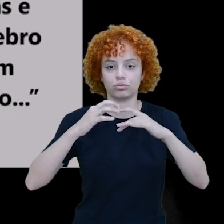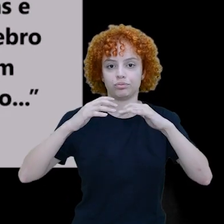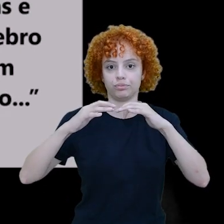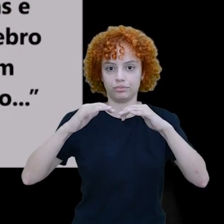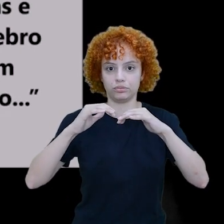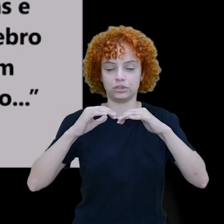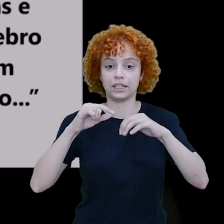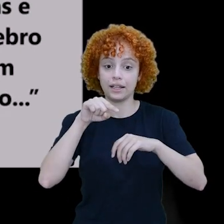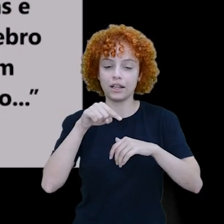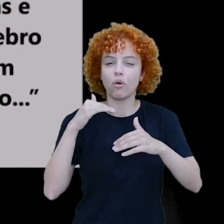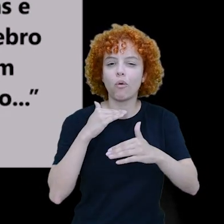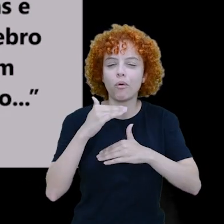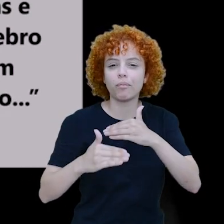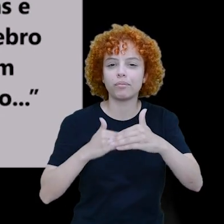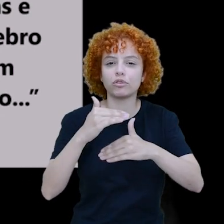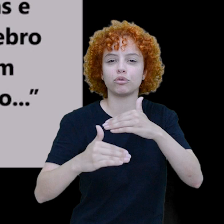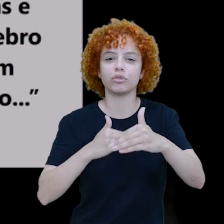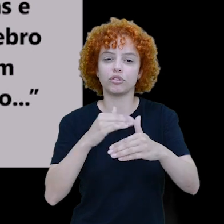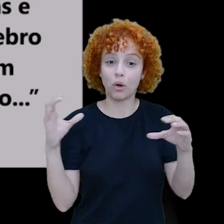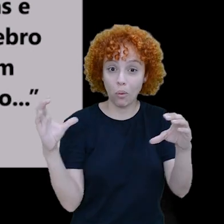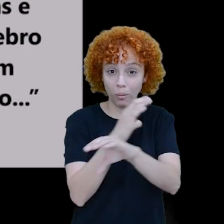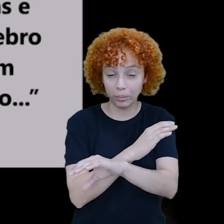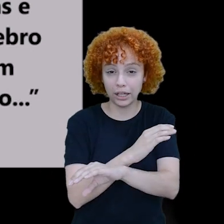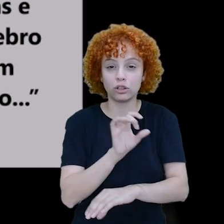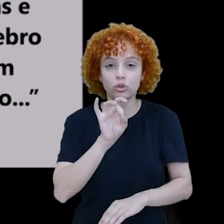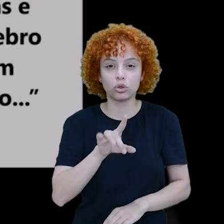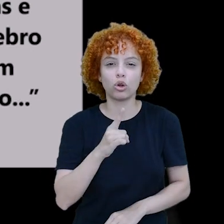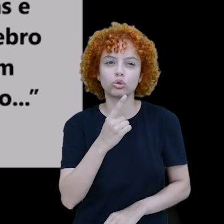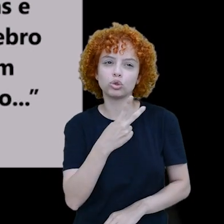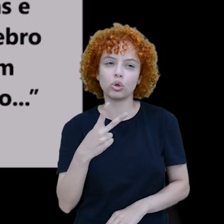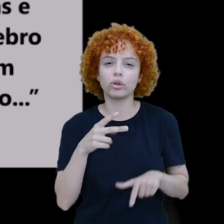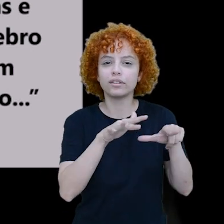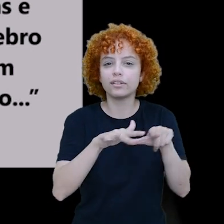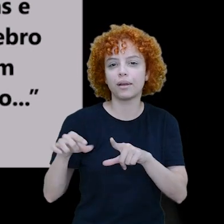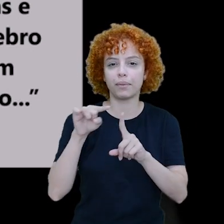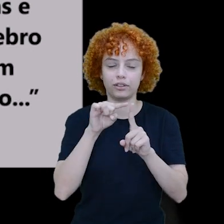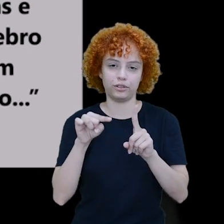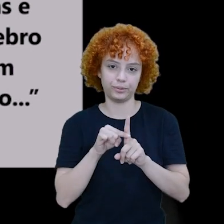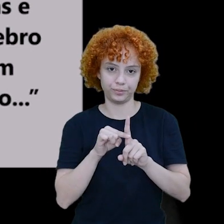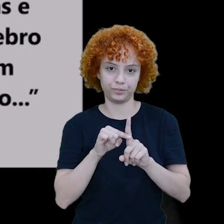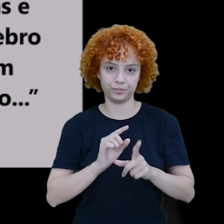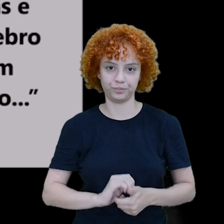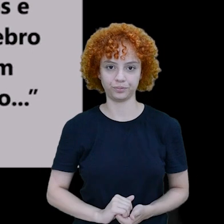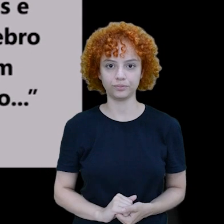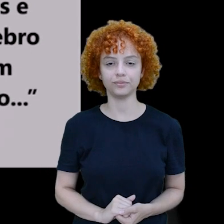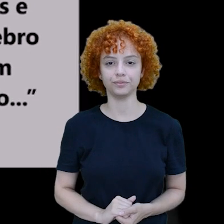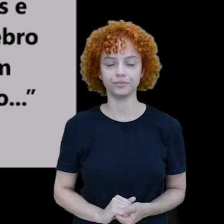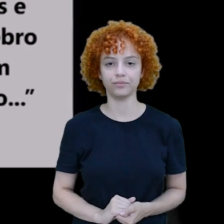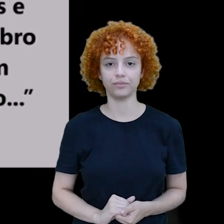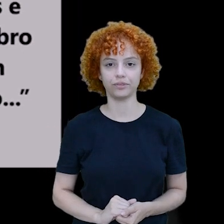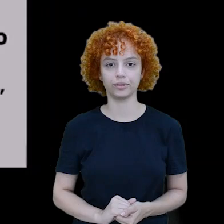de fibras do cérebro. O corpo caloso começa a ser formado em humanos por volta das